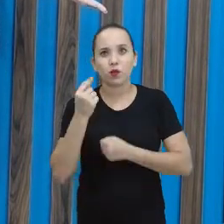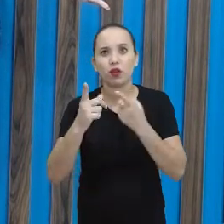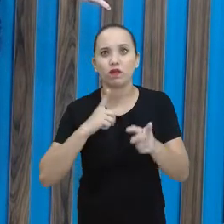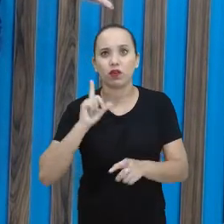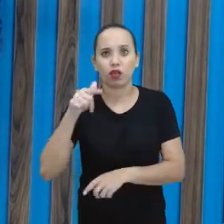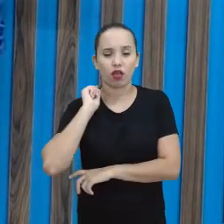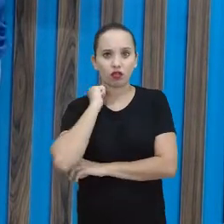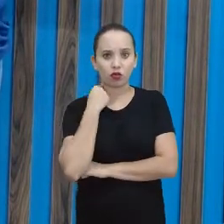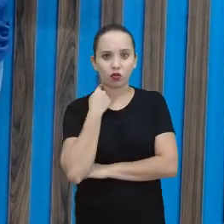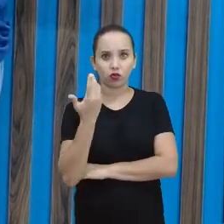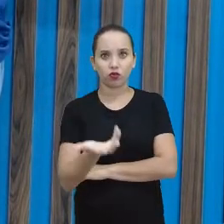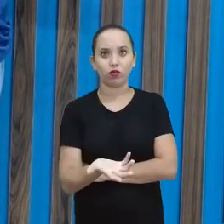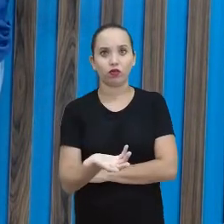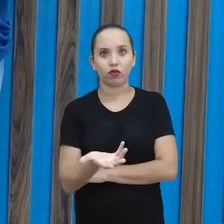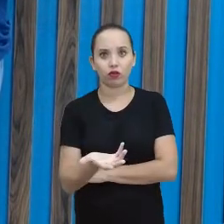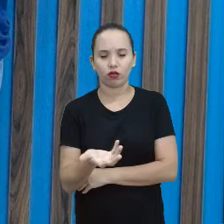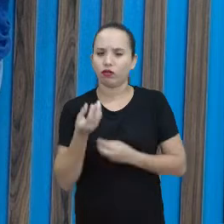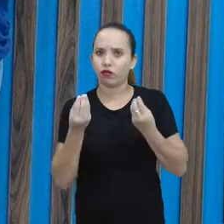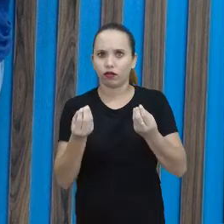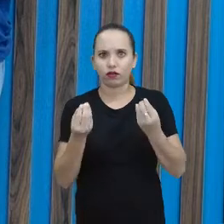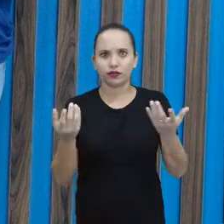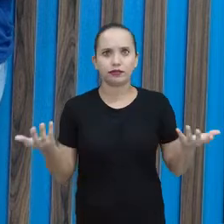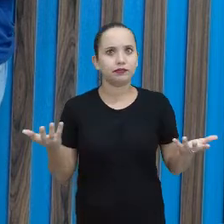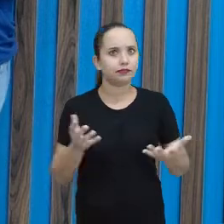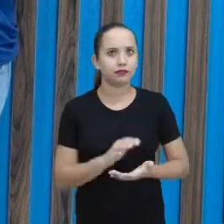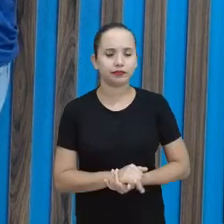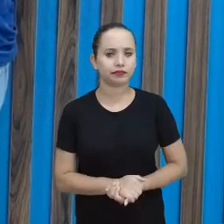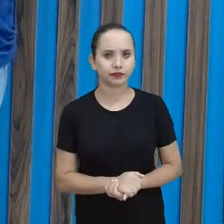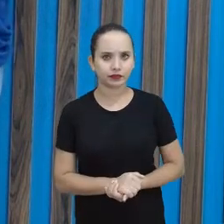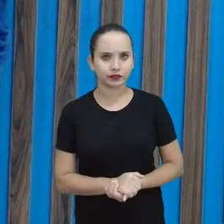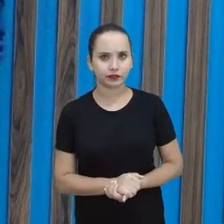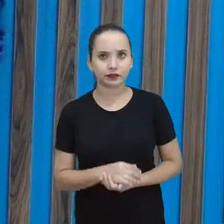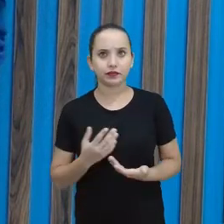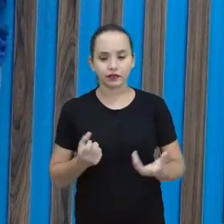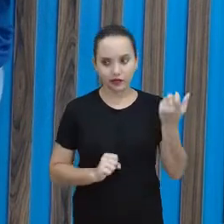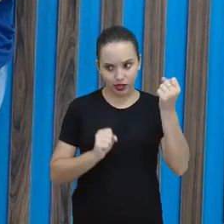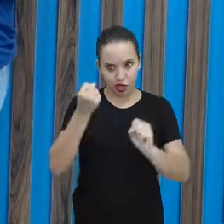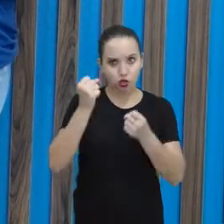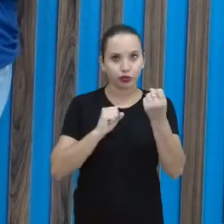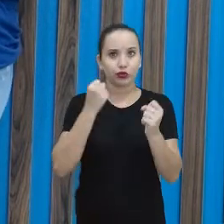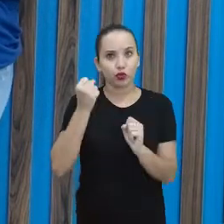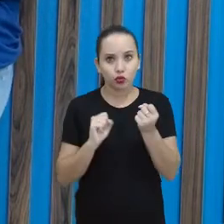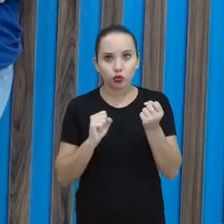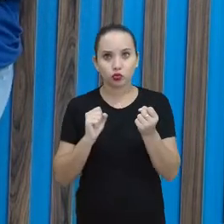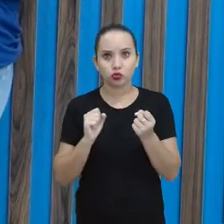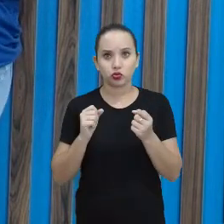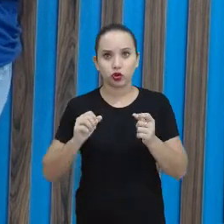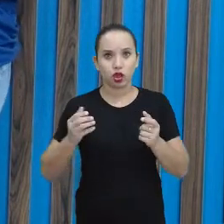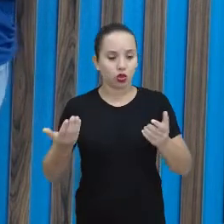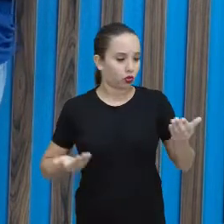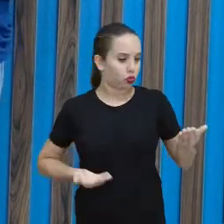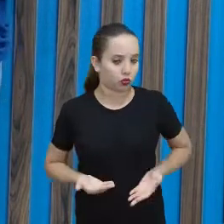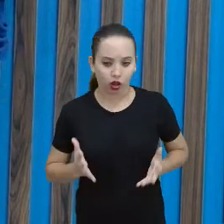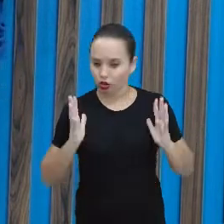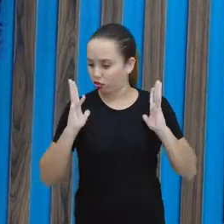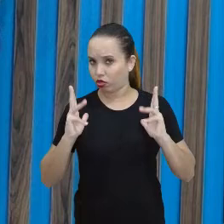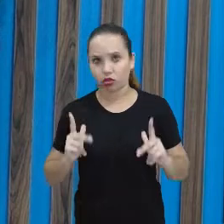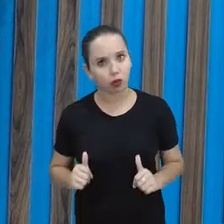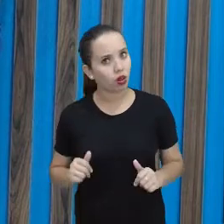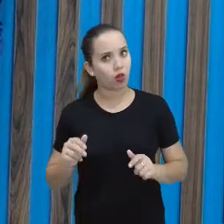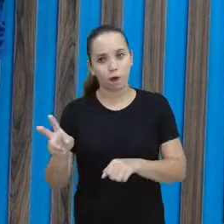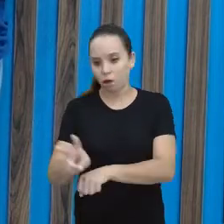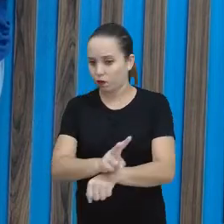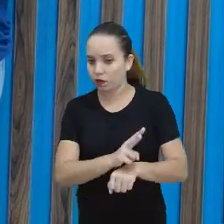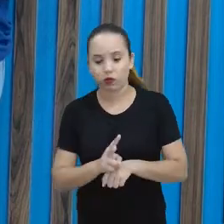poluídos? E aí, gente? As indústrias, ao invés de tratarem, né, muitas indústrias ainda não tratam